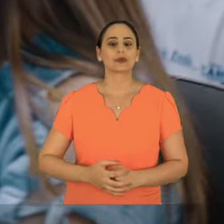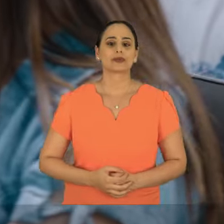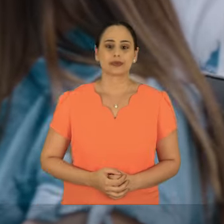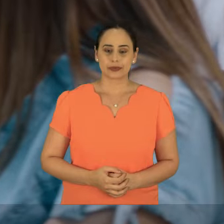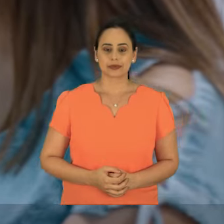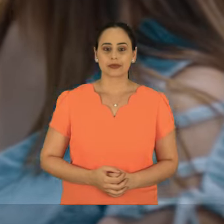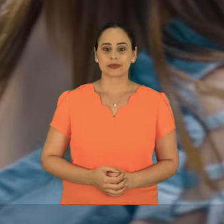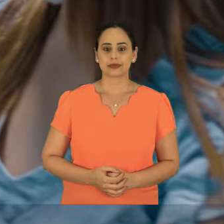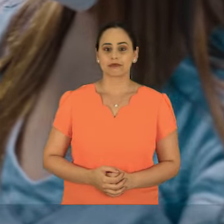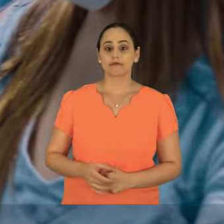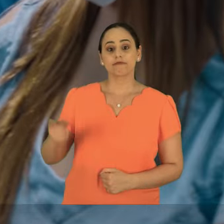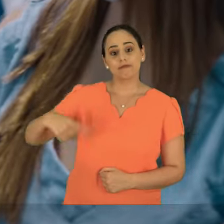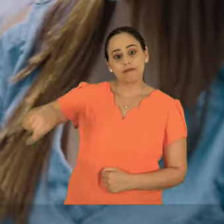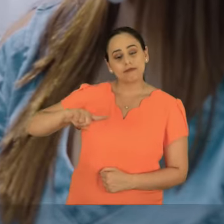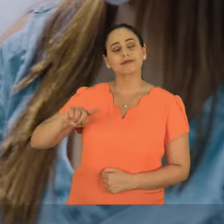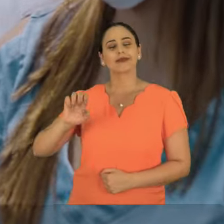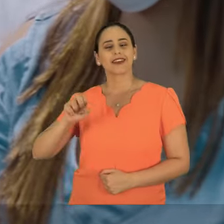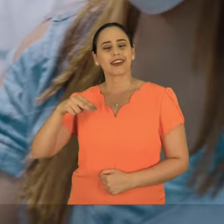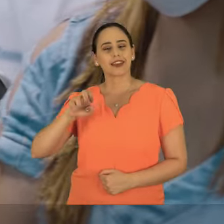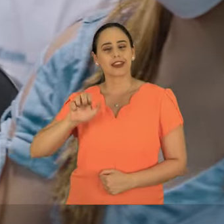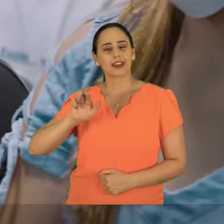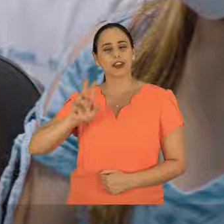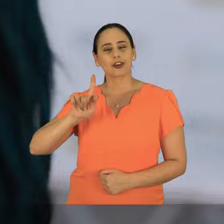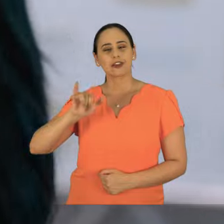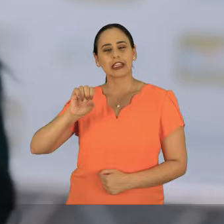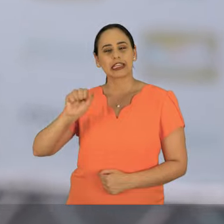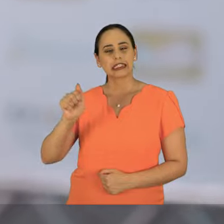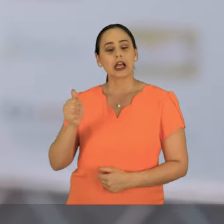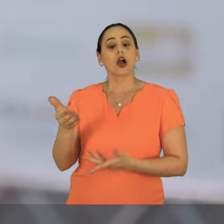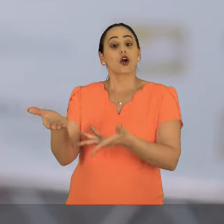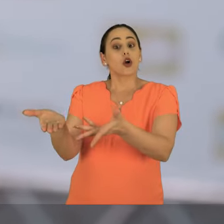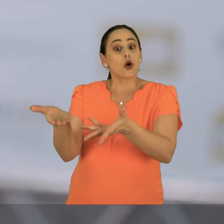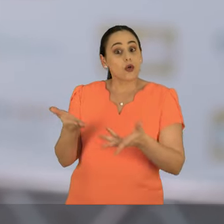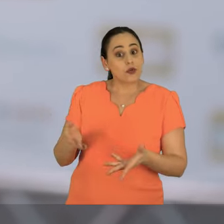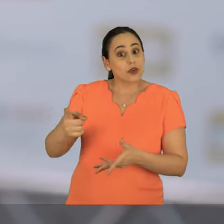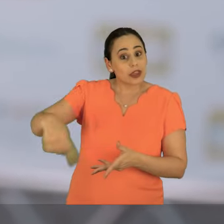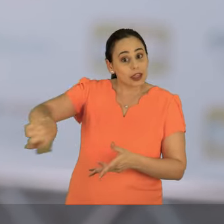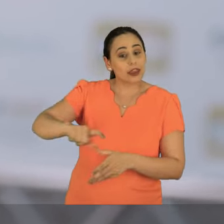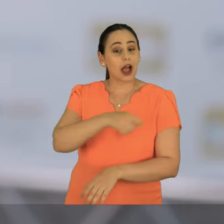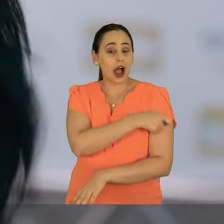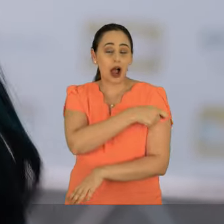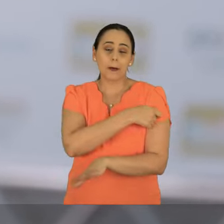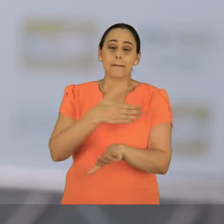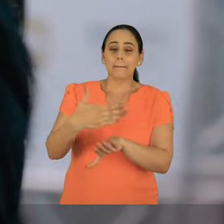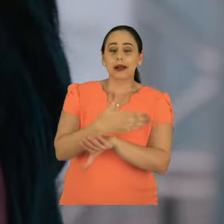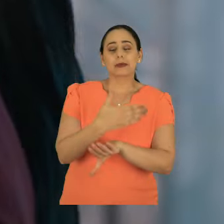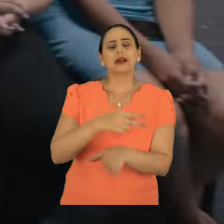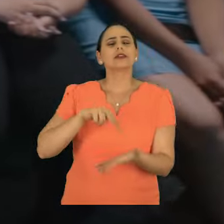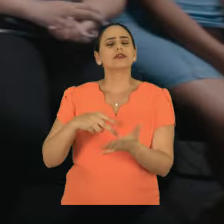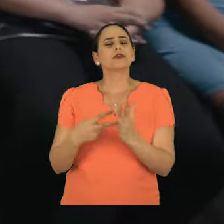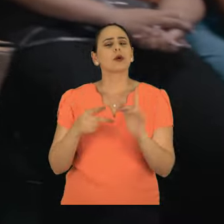A iniciativa da Energisa, chamando os nossos estudantes para perto, é uma declaração de amor a esse